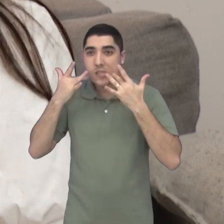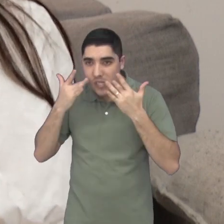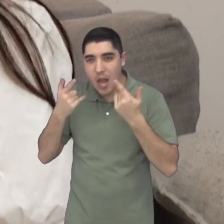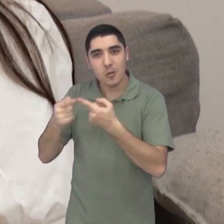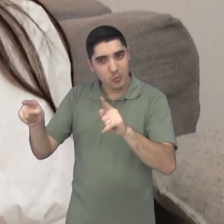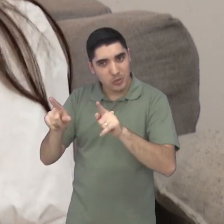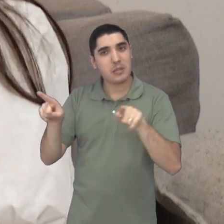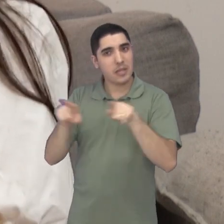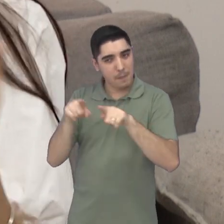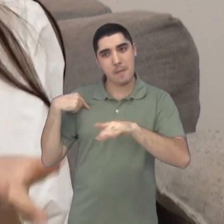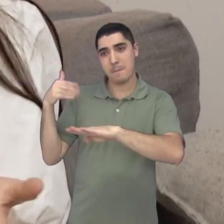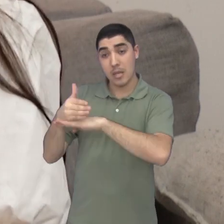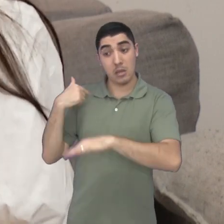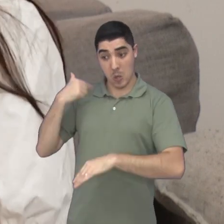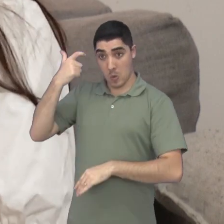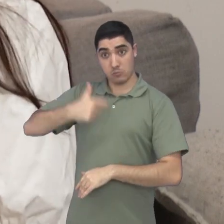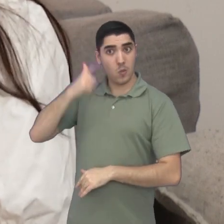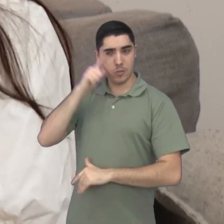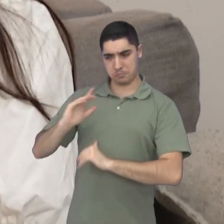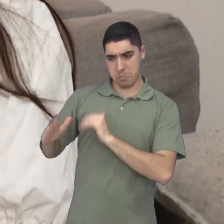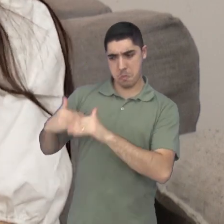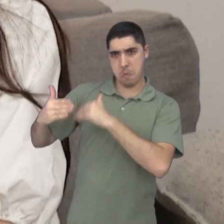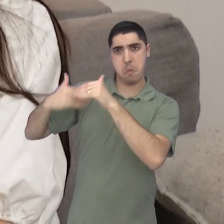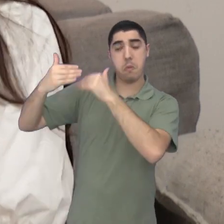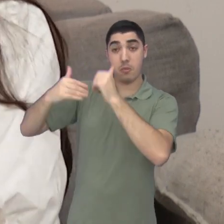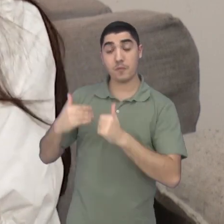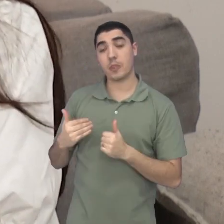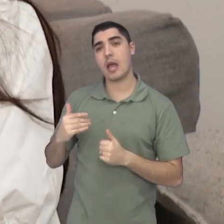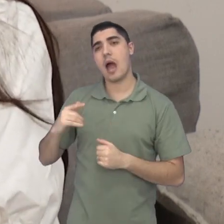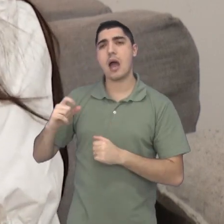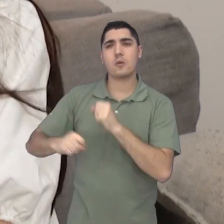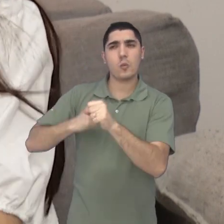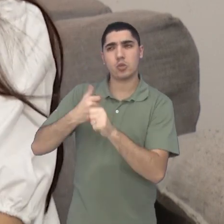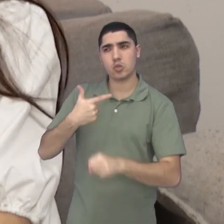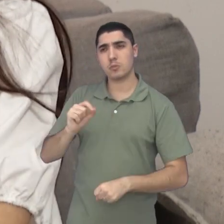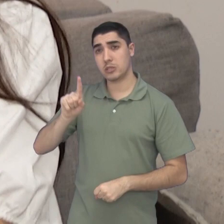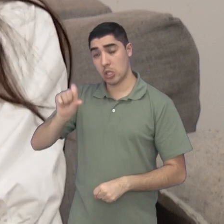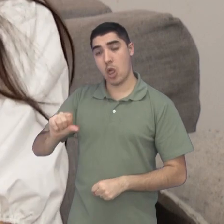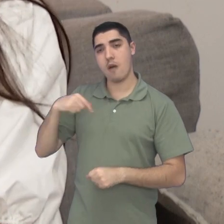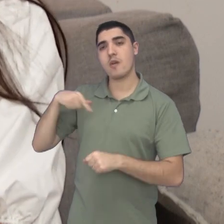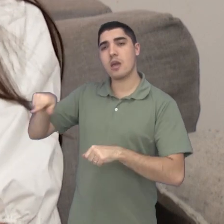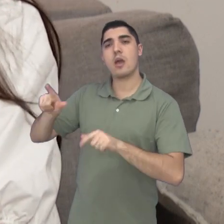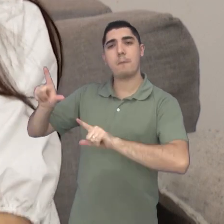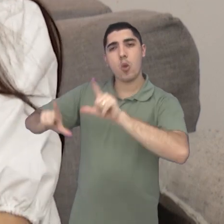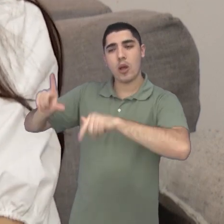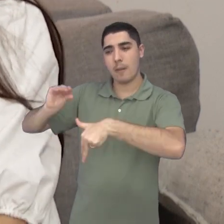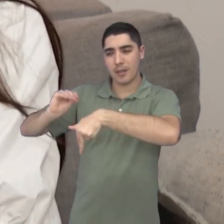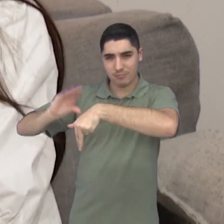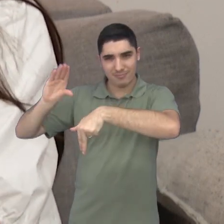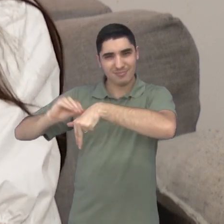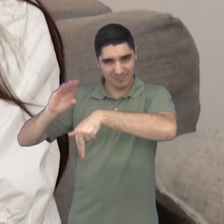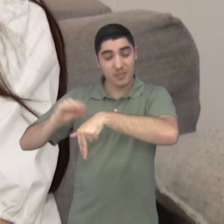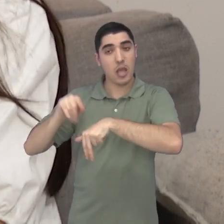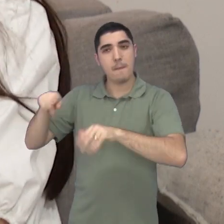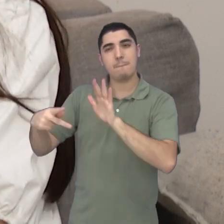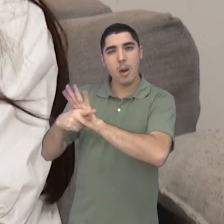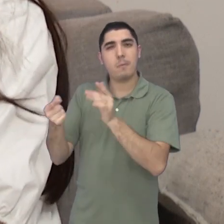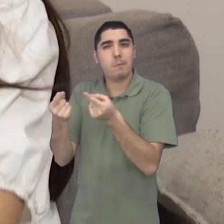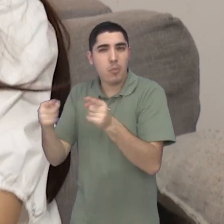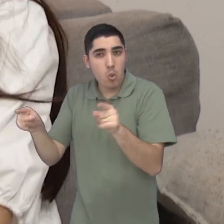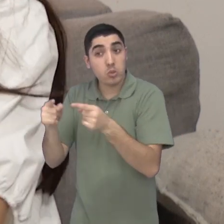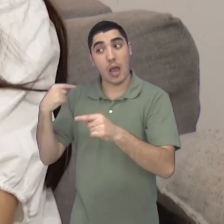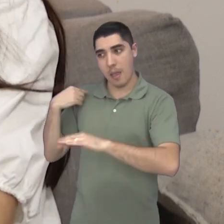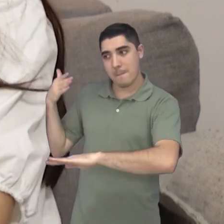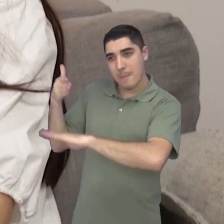musical, e isso me fez evoluir muito. E daí em 2019 eu fiz um programa que é o TV Cultura, um musical, né, de musicais, e